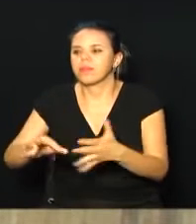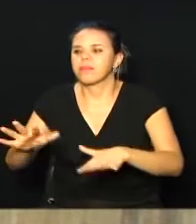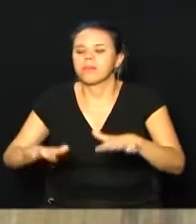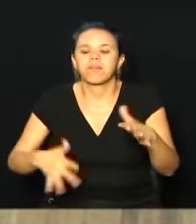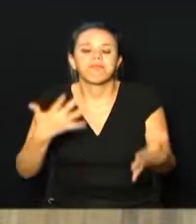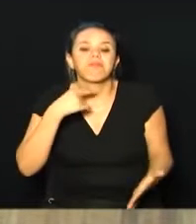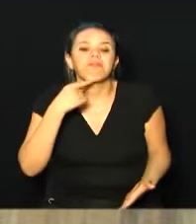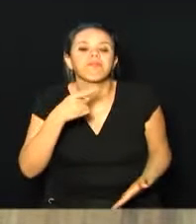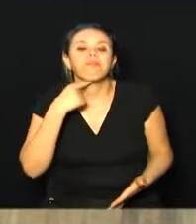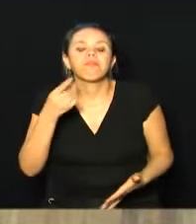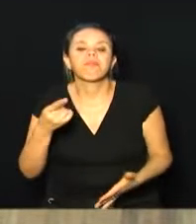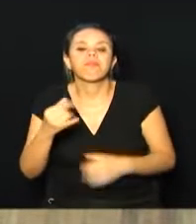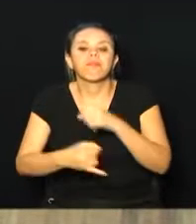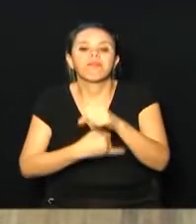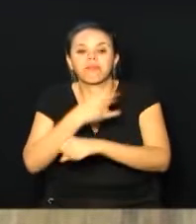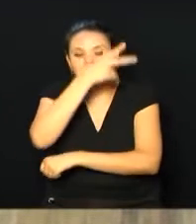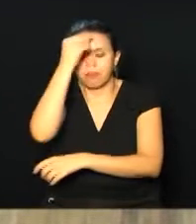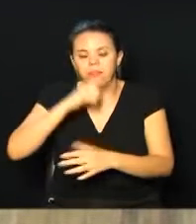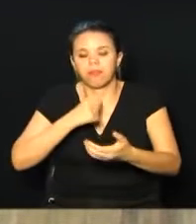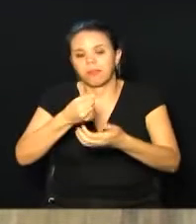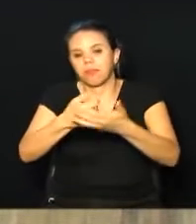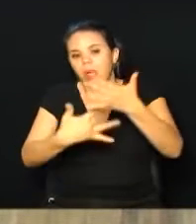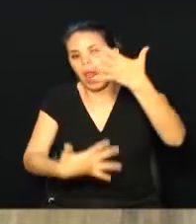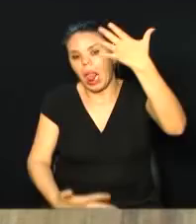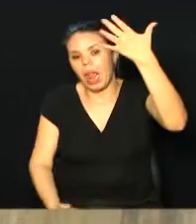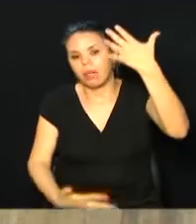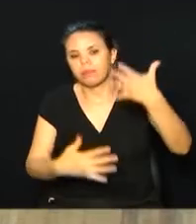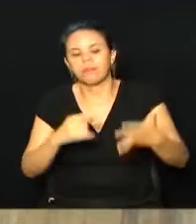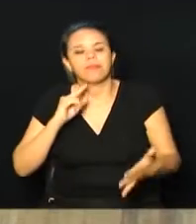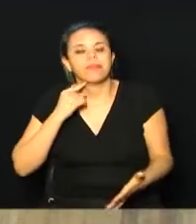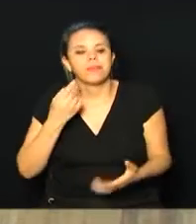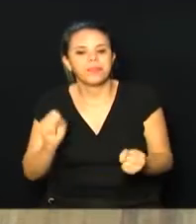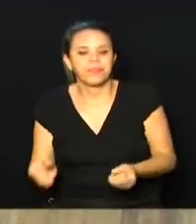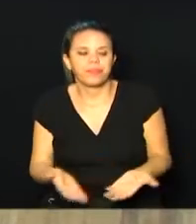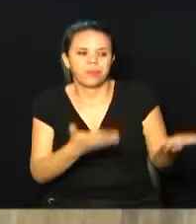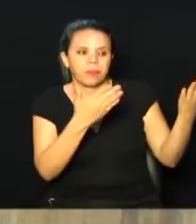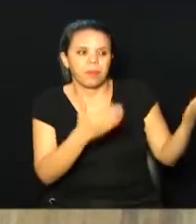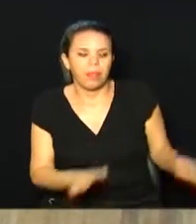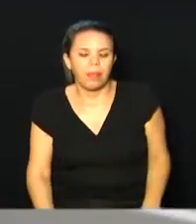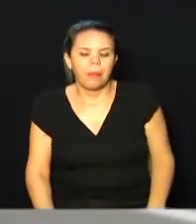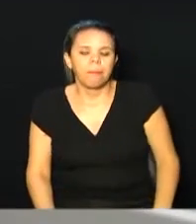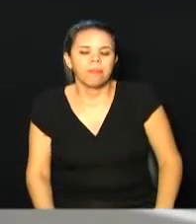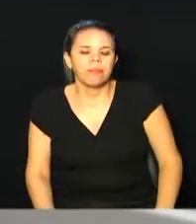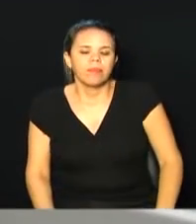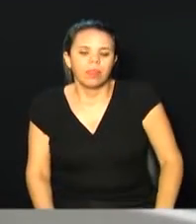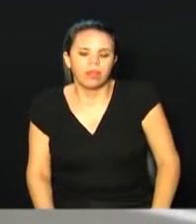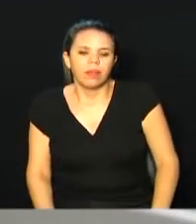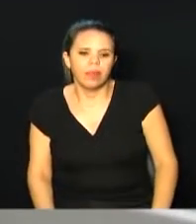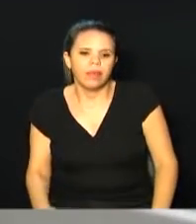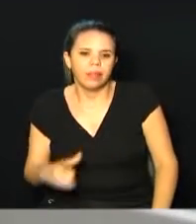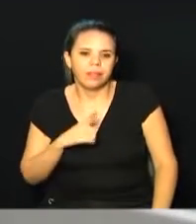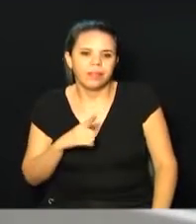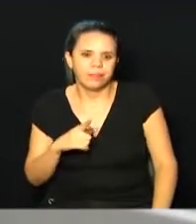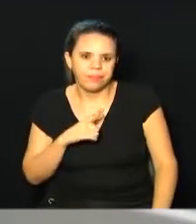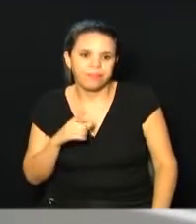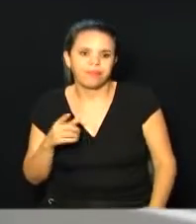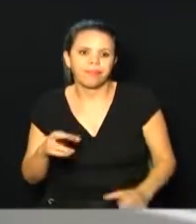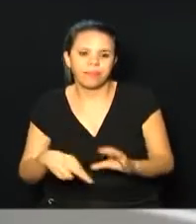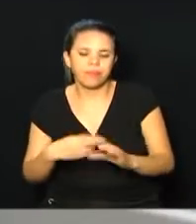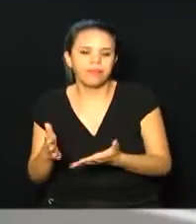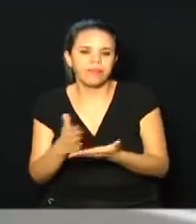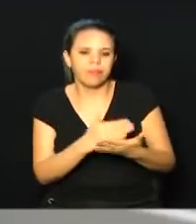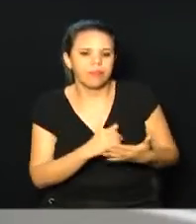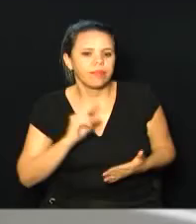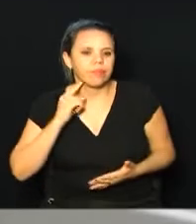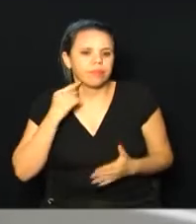aceitam aquilo? No site da prefeitura tem todo tipo de resíduo que você pode levar no ecoponto. Tem aquilo que é da coleta seletiva e tem o